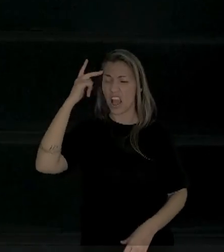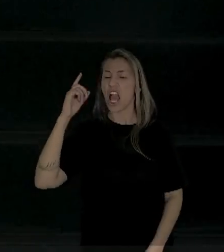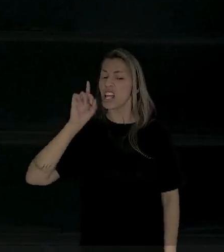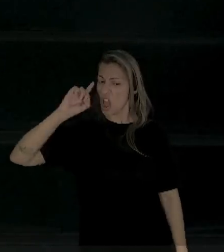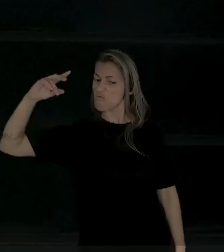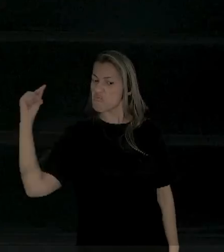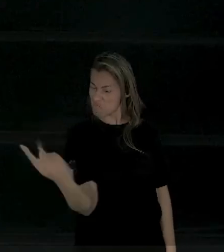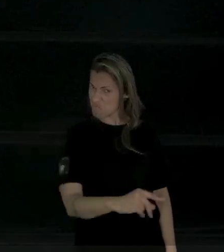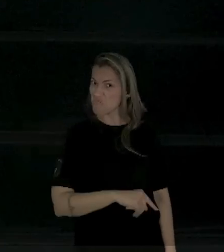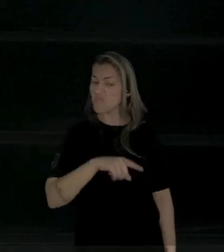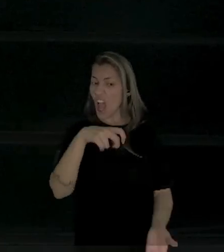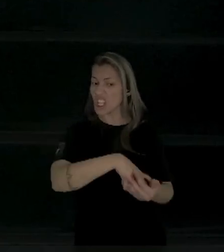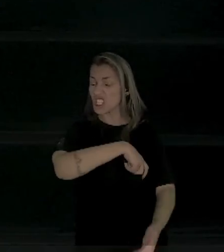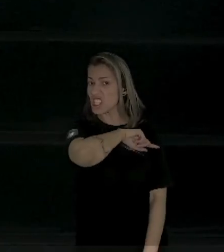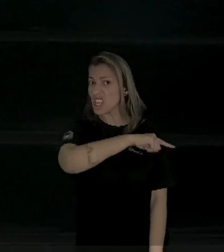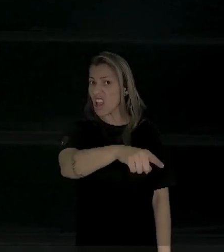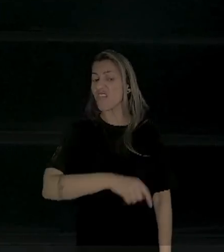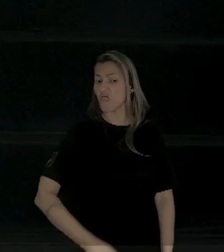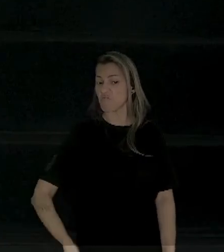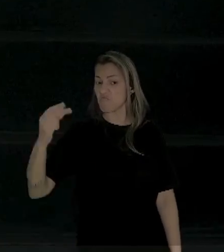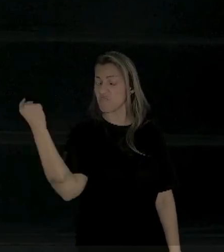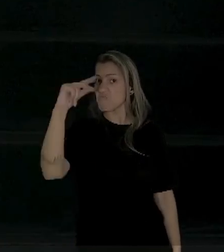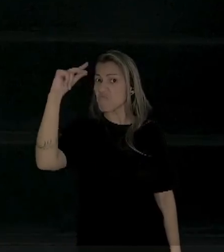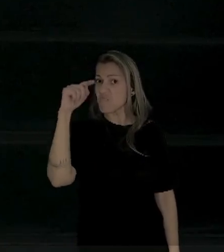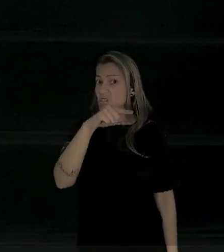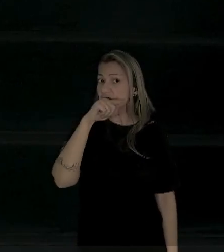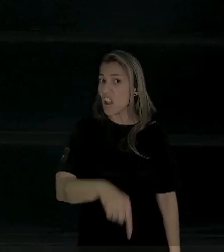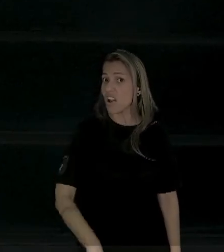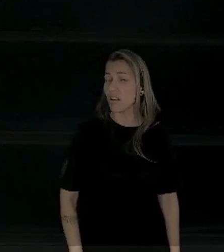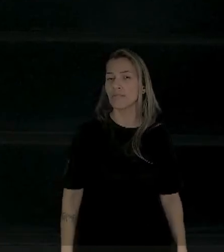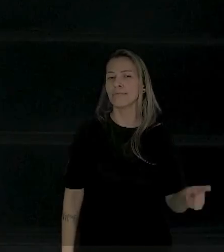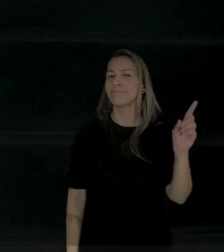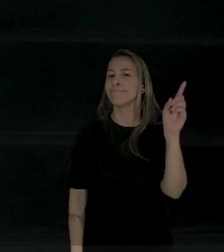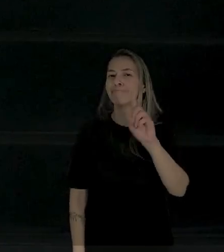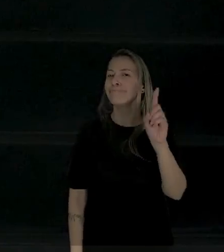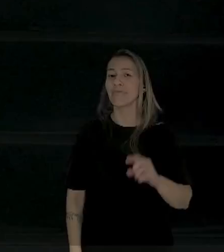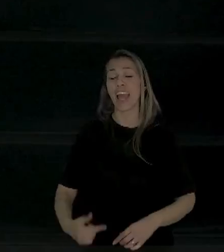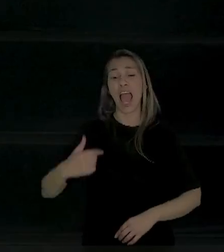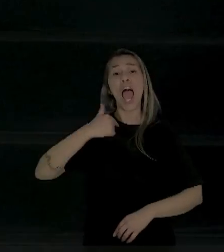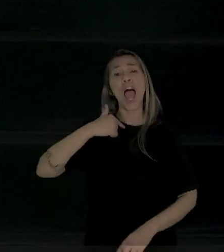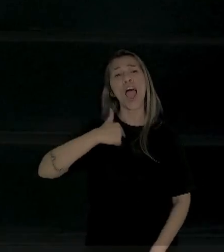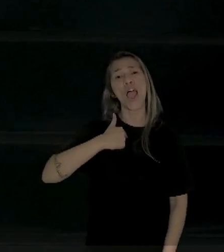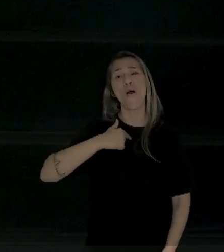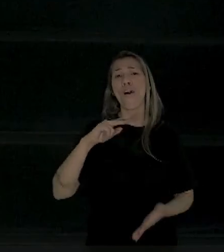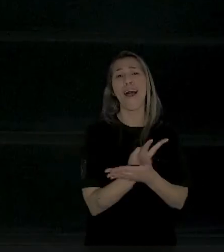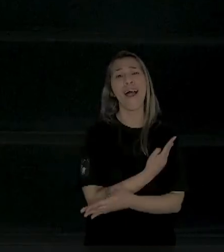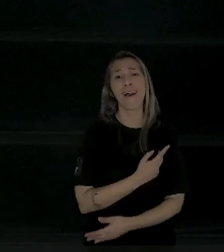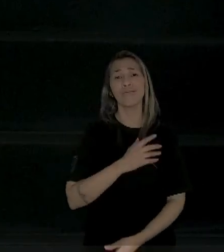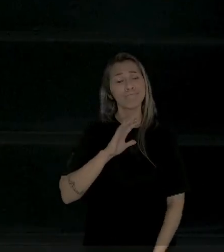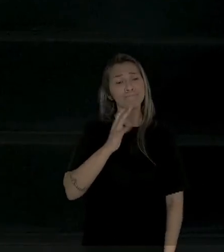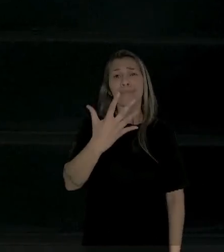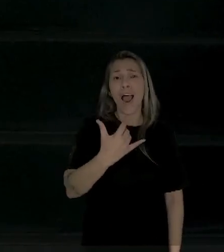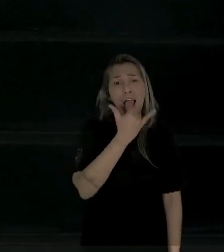que Deus pune. O que pune é a colheita, não é Deus. O que pune é a consequência do que eu faço, não é Deus. Mas se você